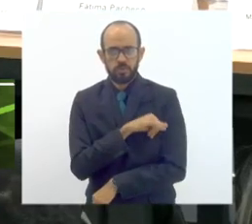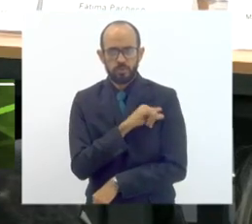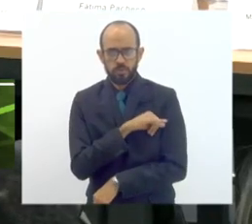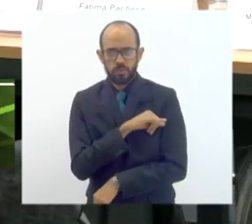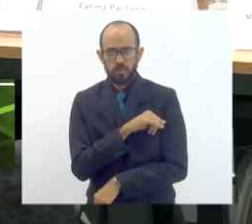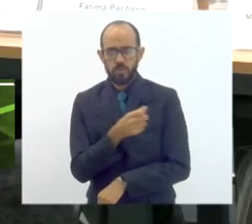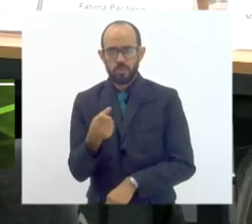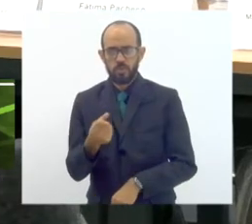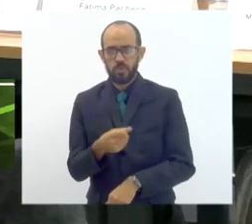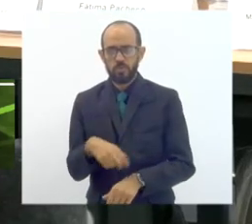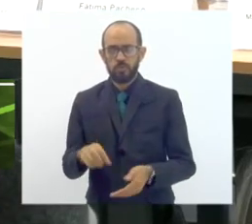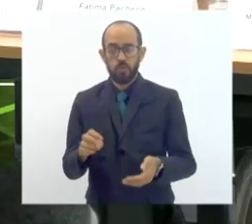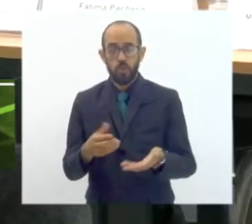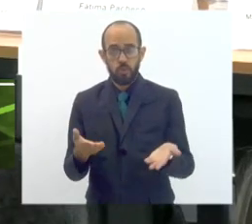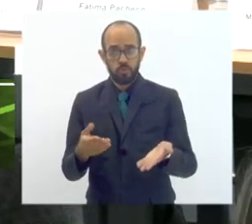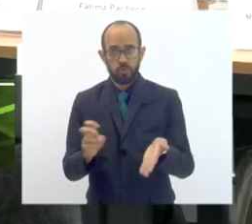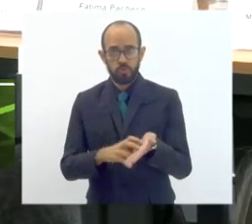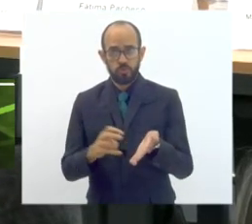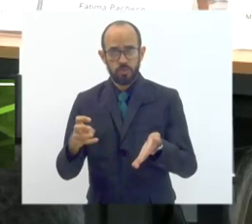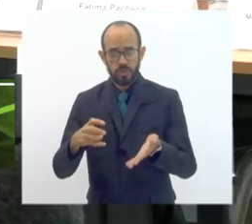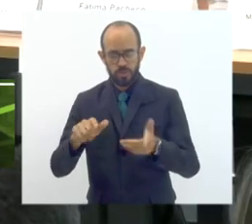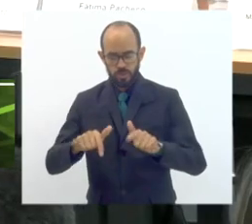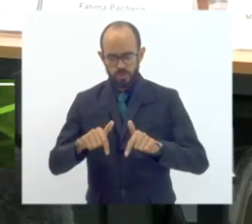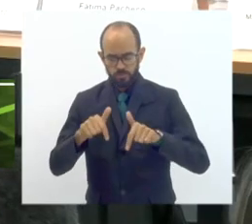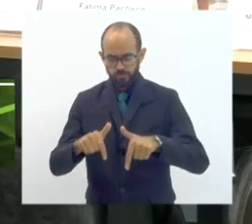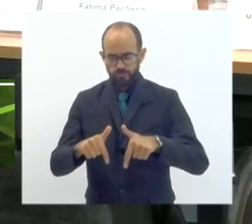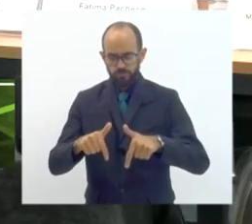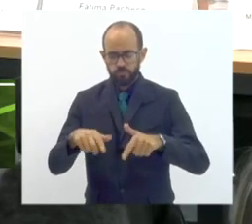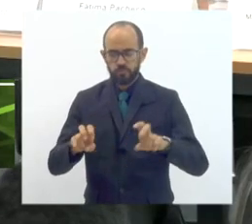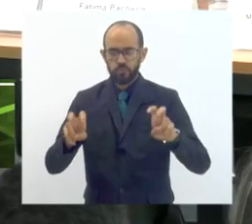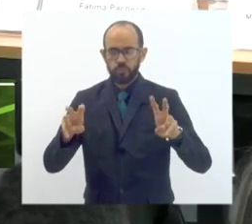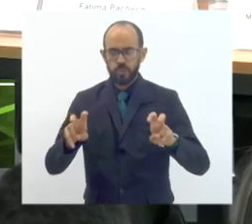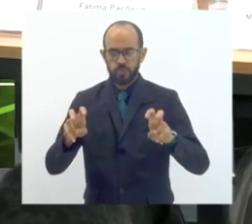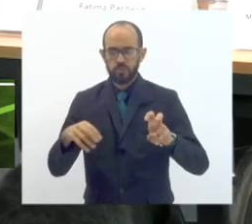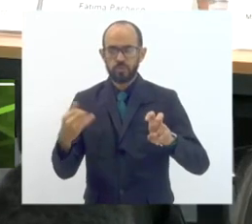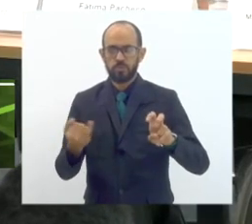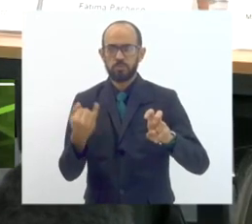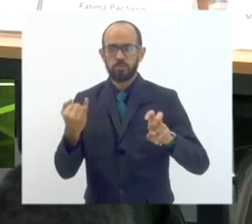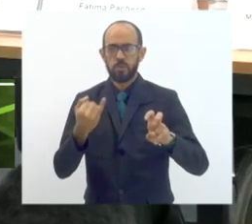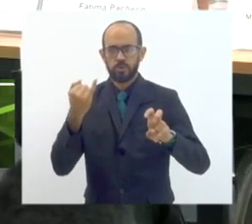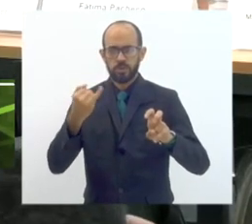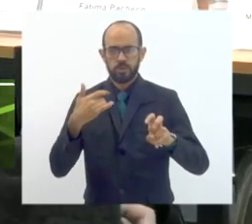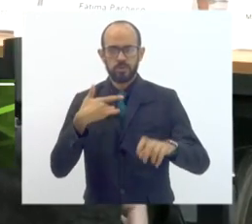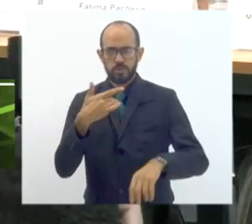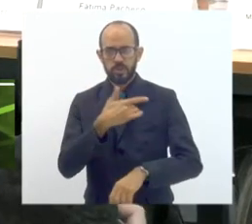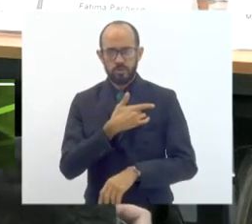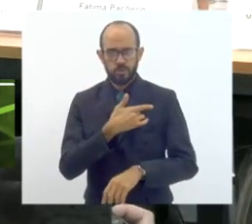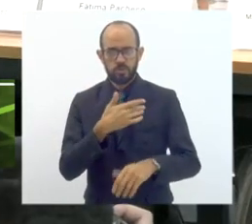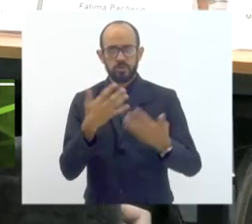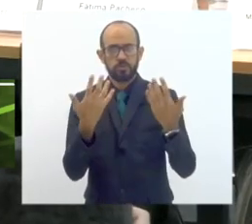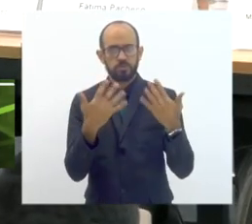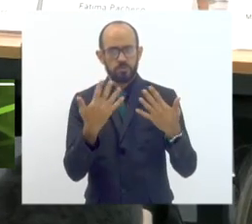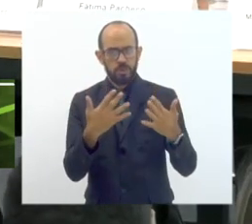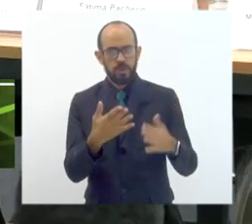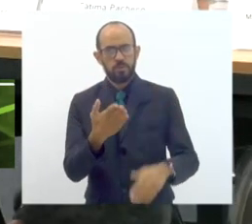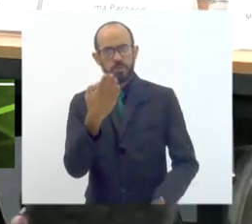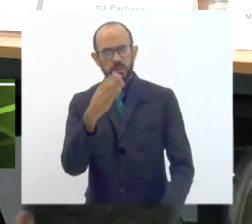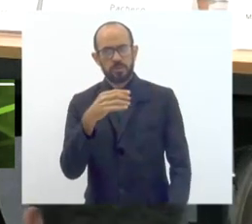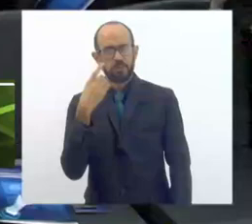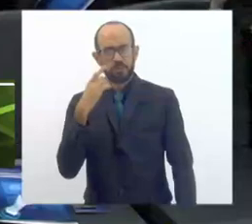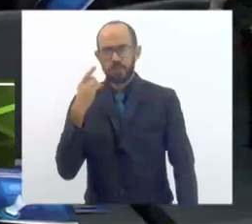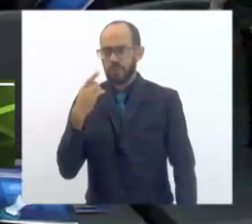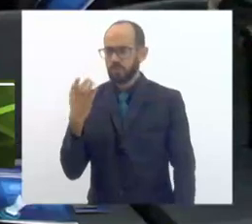manhã dessa, ele está aqui se empenhando num assunto tão sensível que é a saúde, você merece uma salva de palmas, deputado,